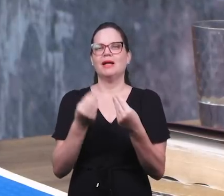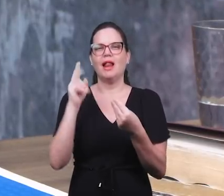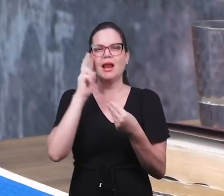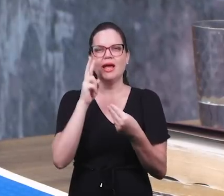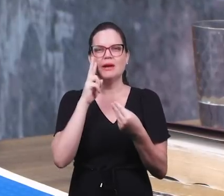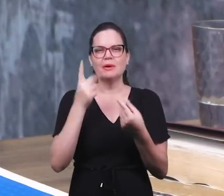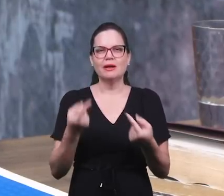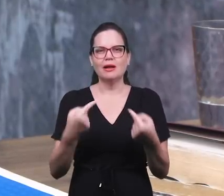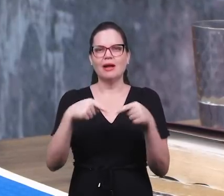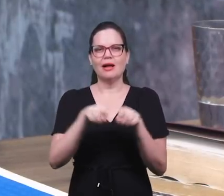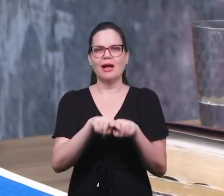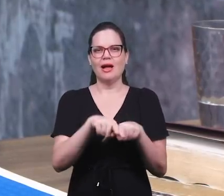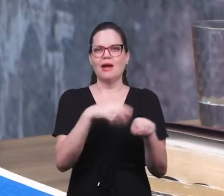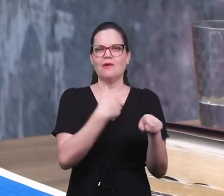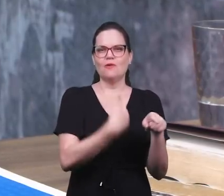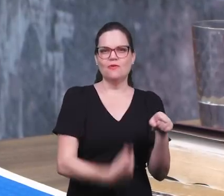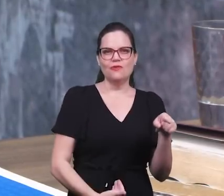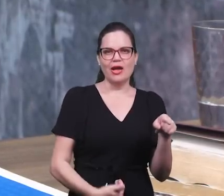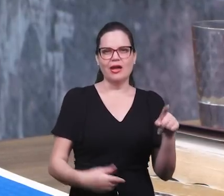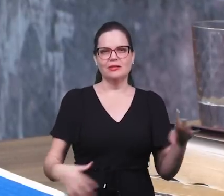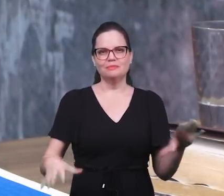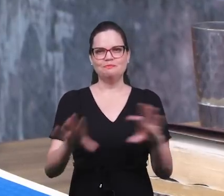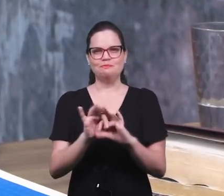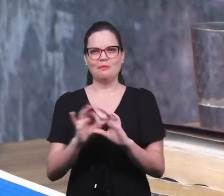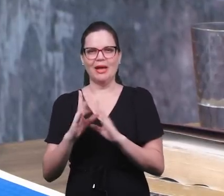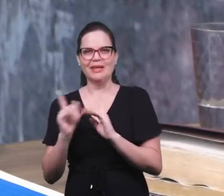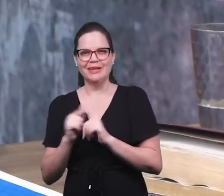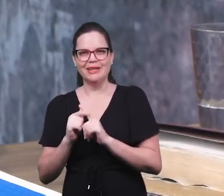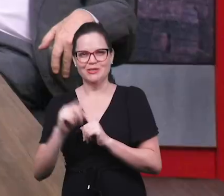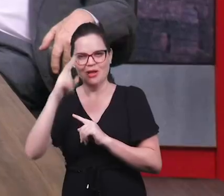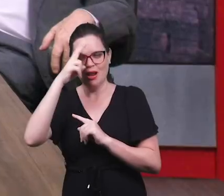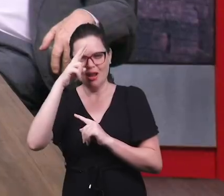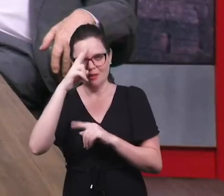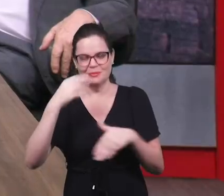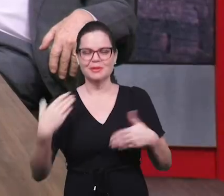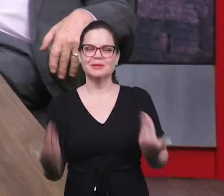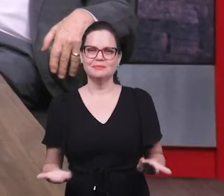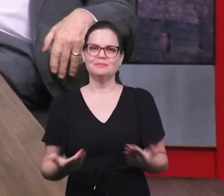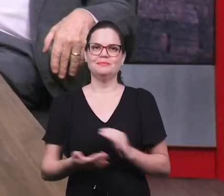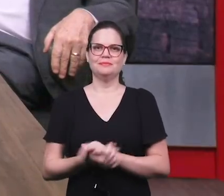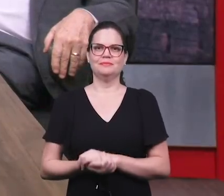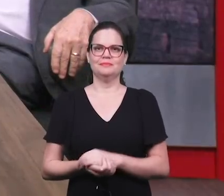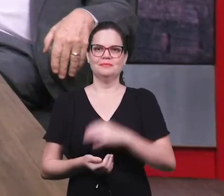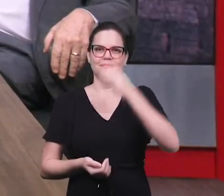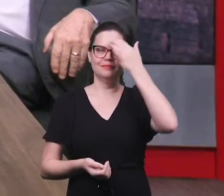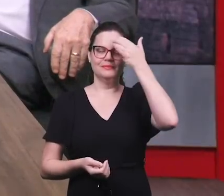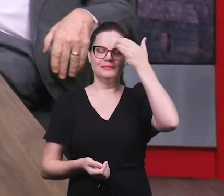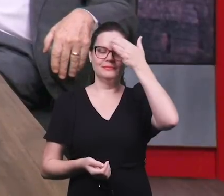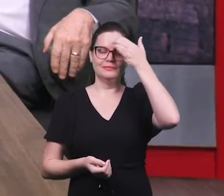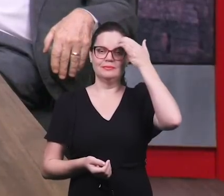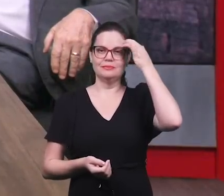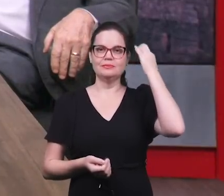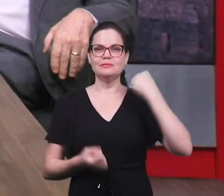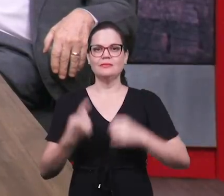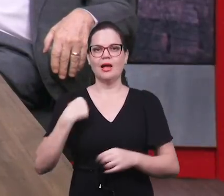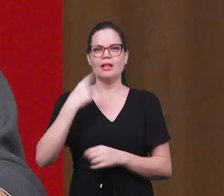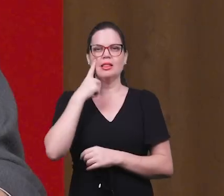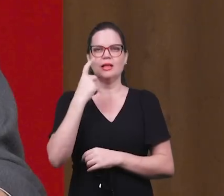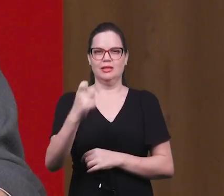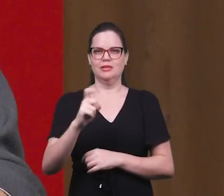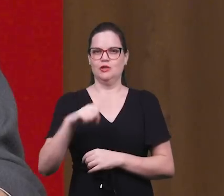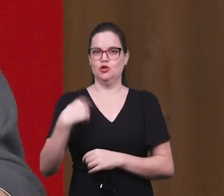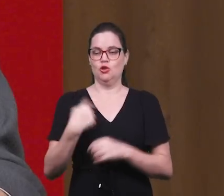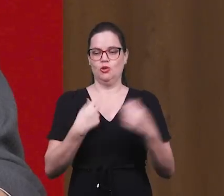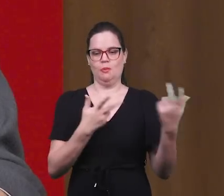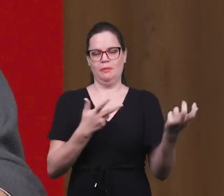casamento pervertido entre a igreja e o Estado. Né? O pastor Serlon, pastor Luiz Eugênio, interessante observar na história,